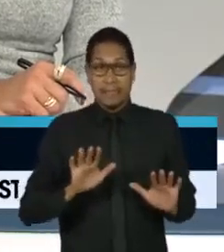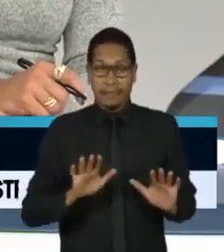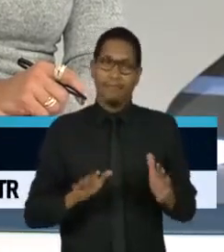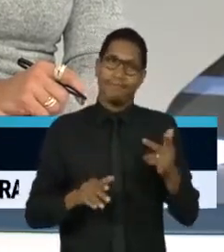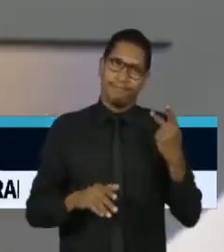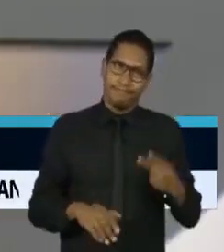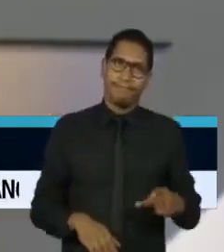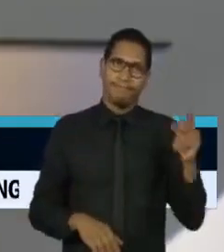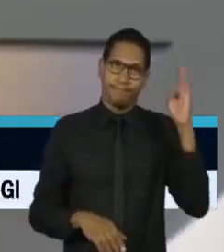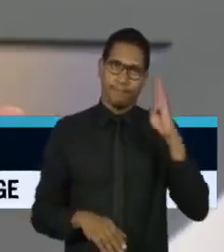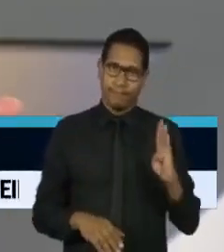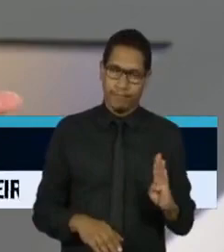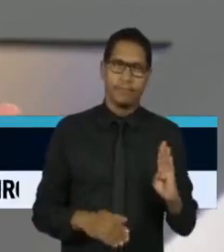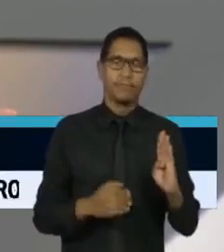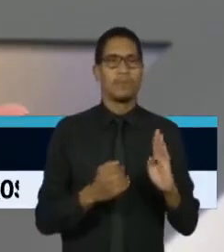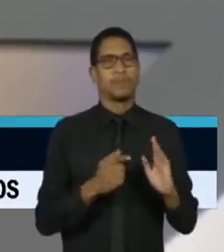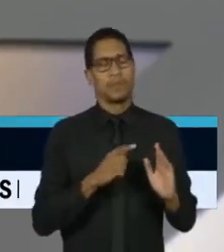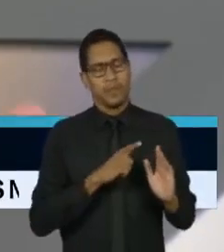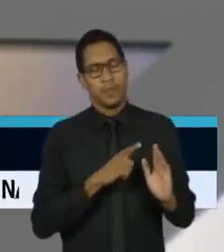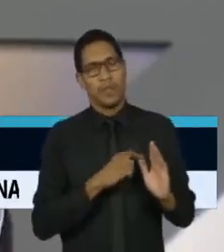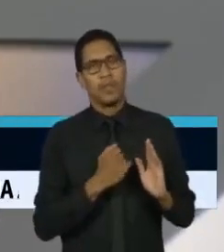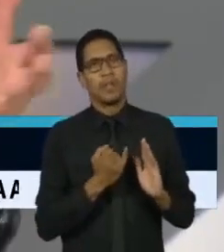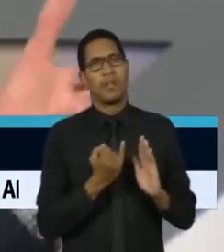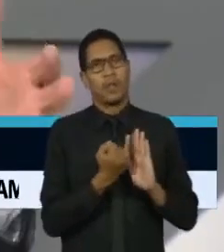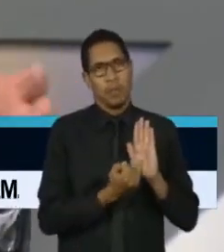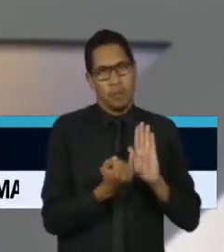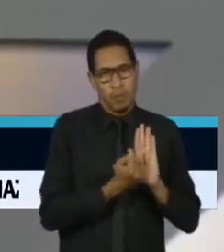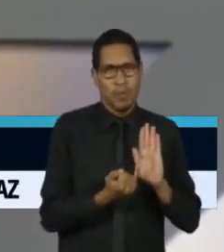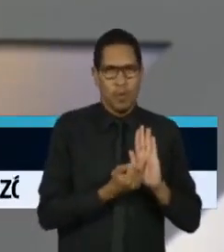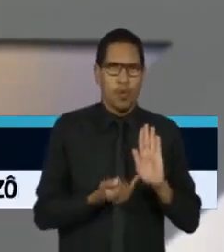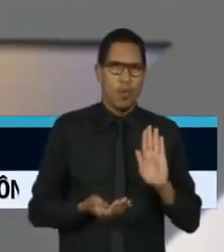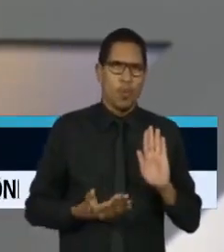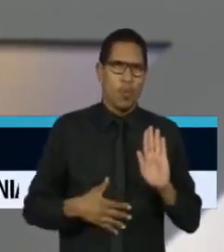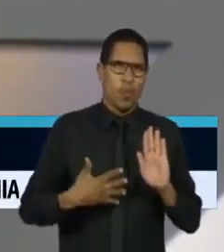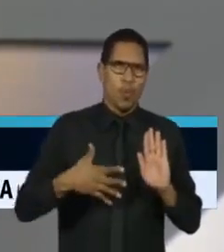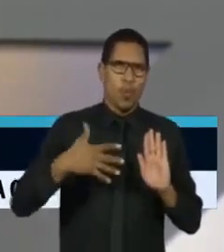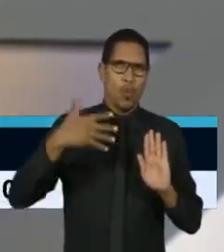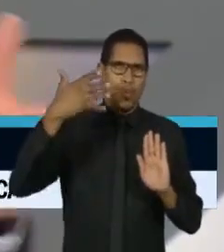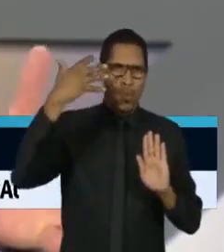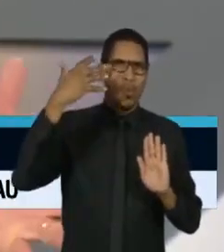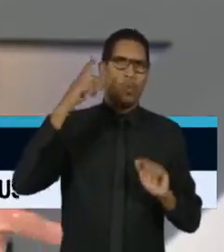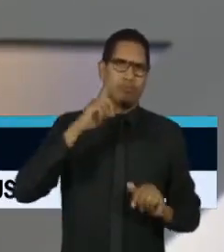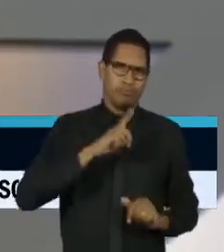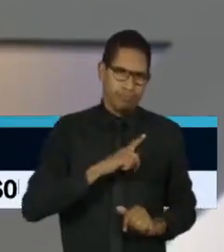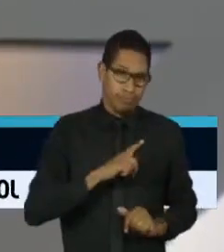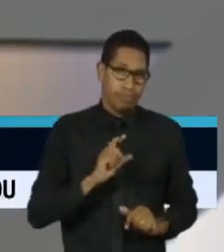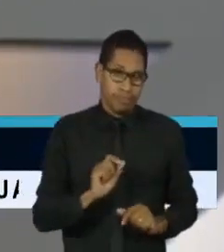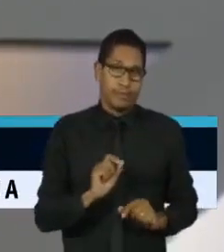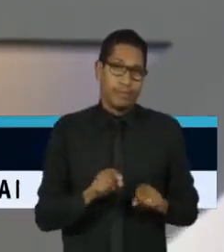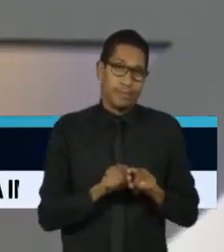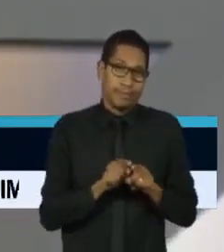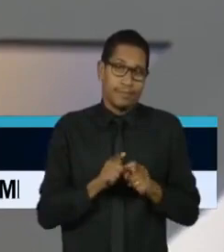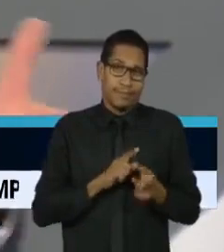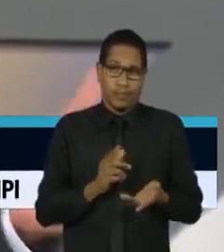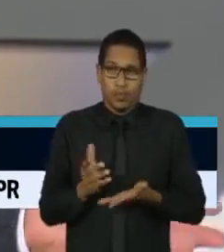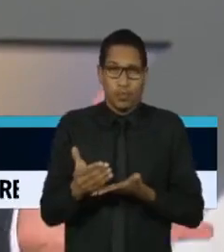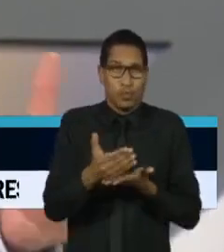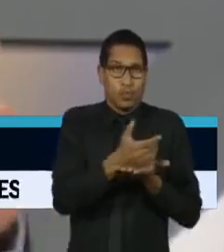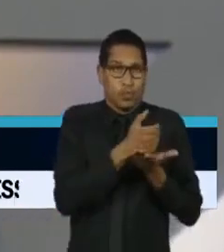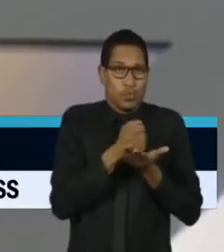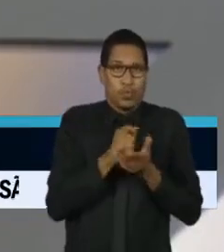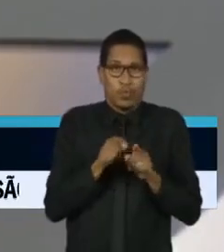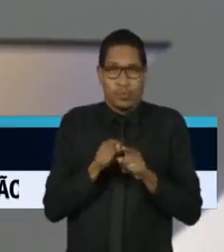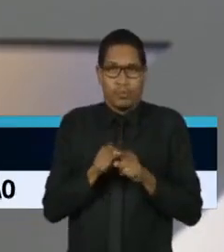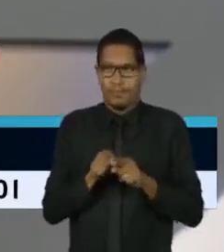claro que no Brasil os impostos são elevados mal e mal distribuídos é